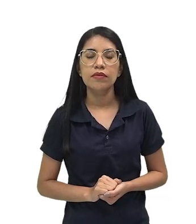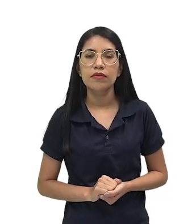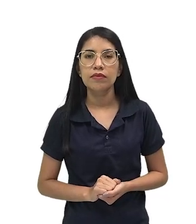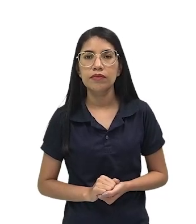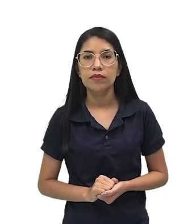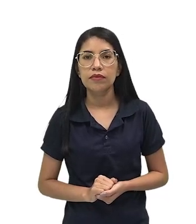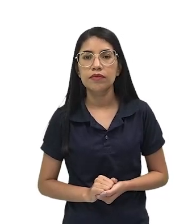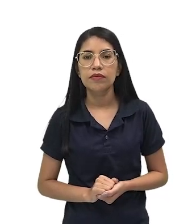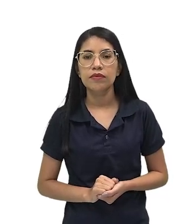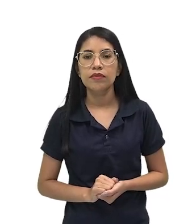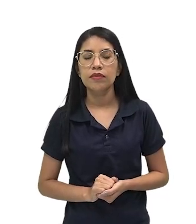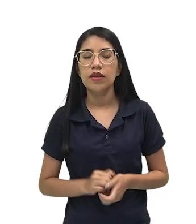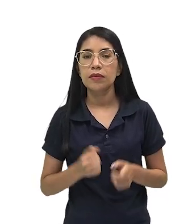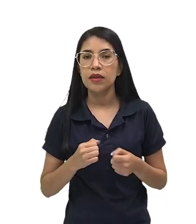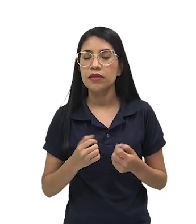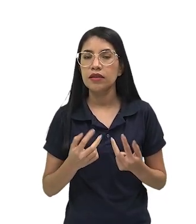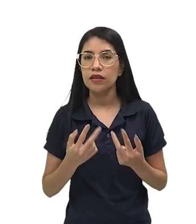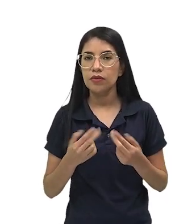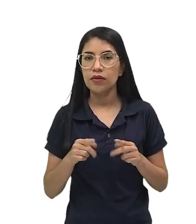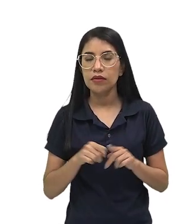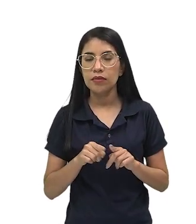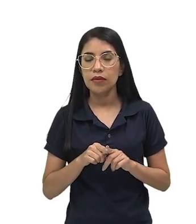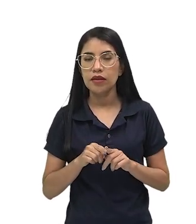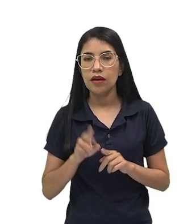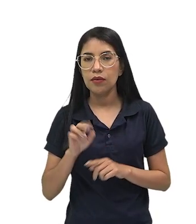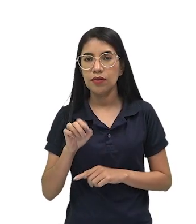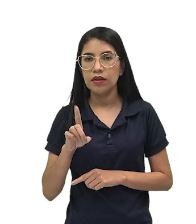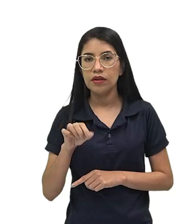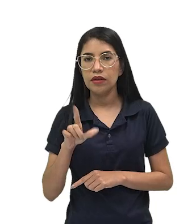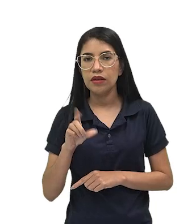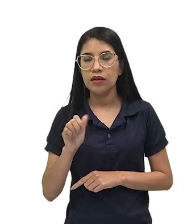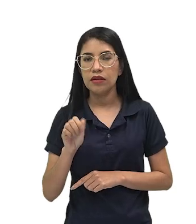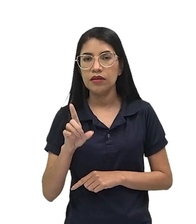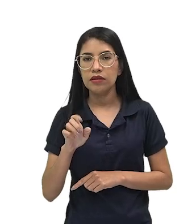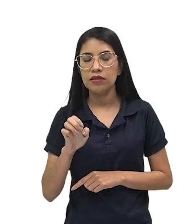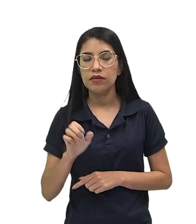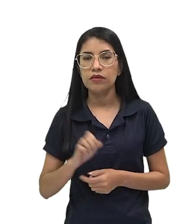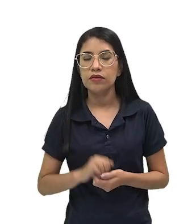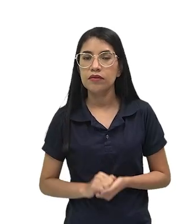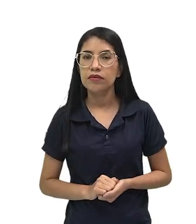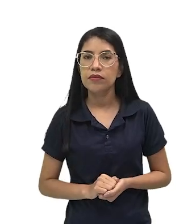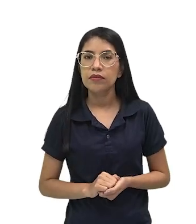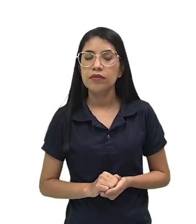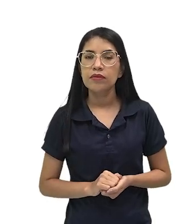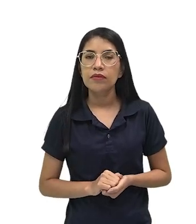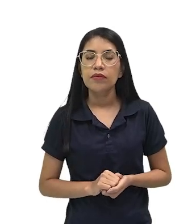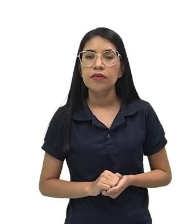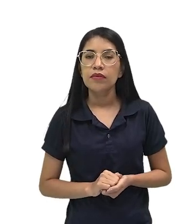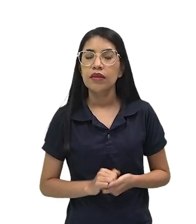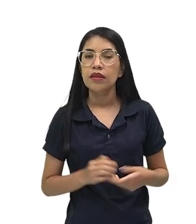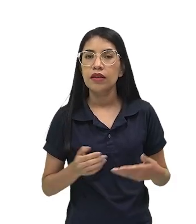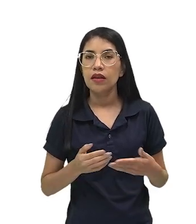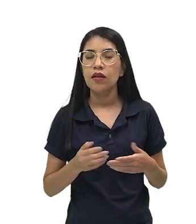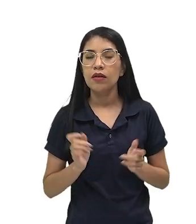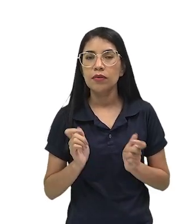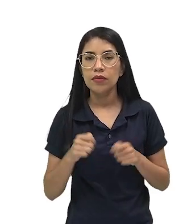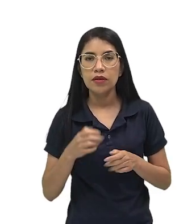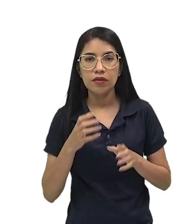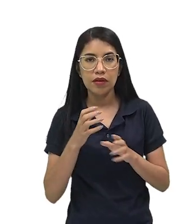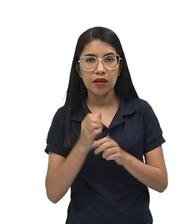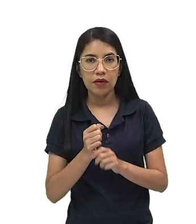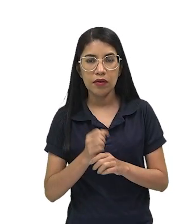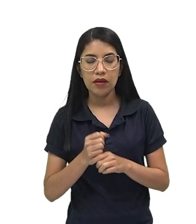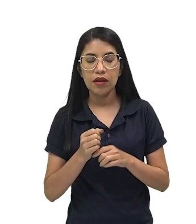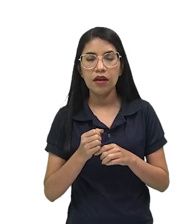que as unidades deverão ser a mesma. Então, muito bem, olha, está aí. Agora sim, nós temos como